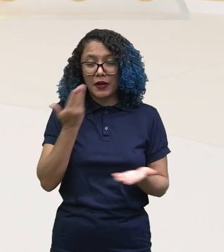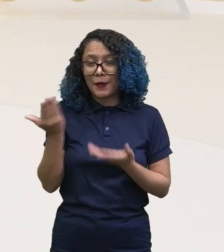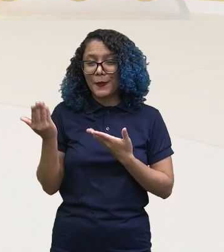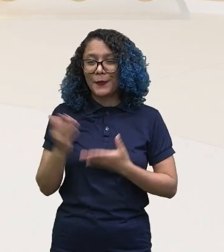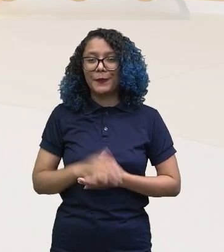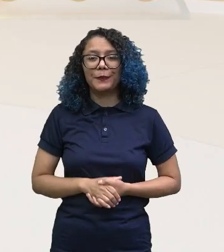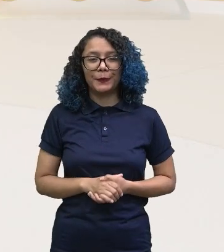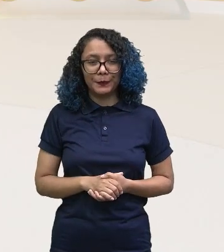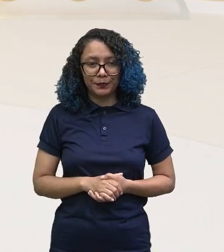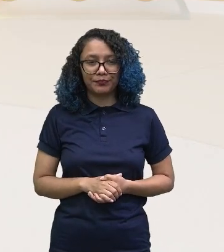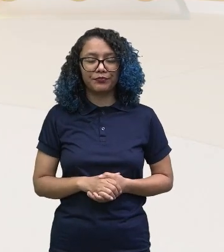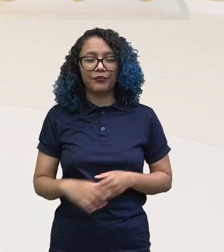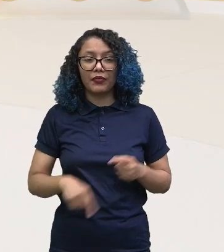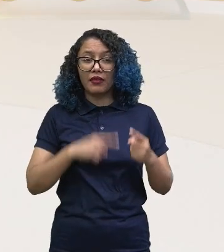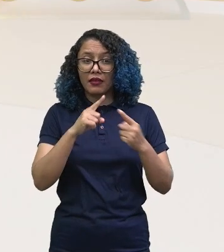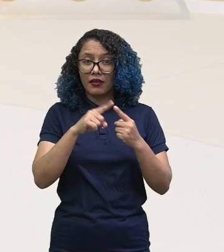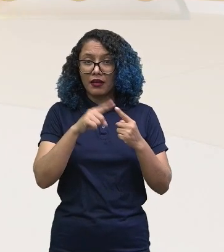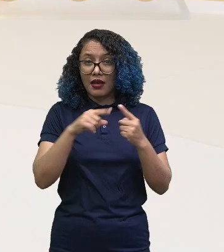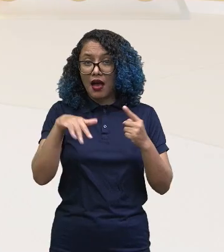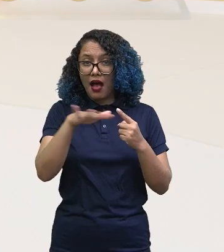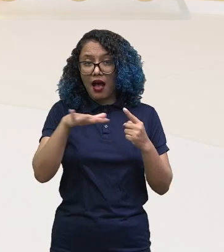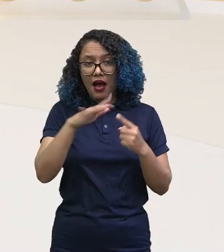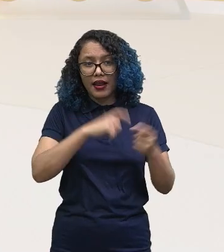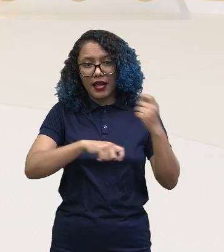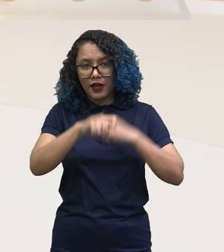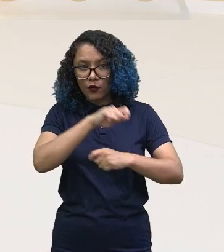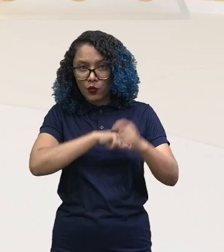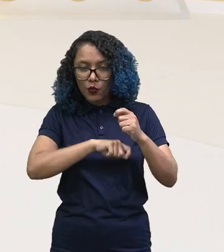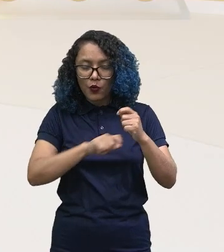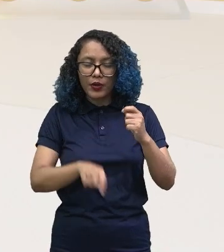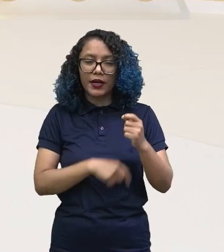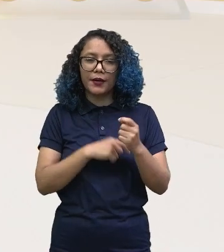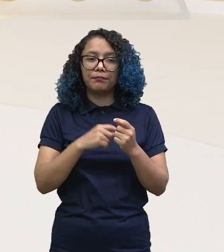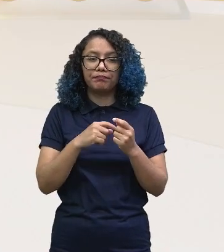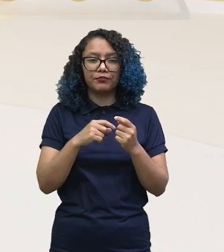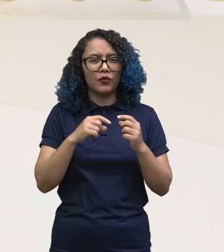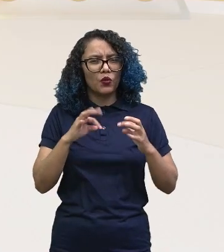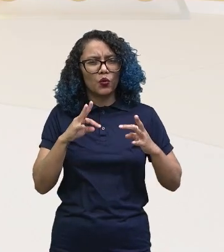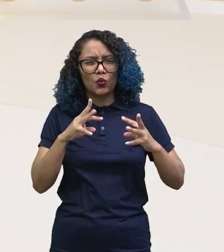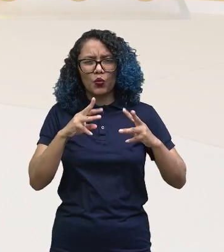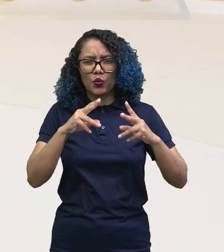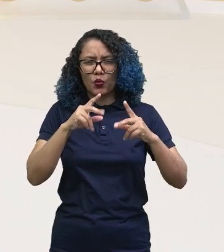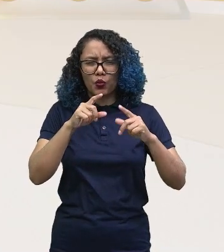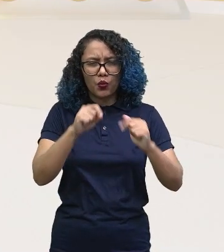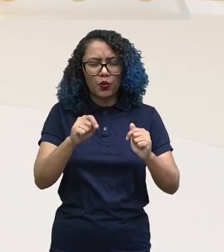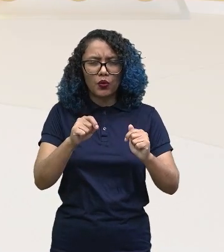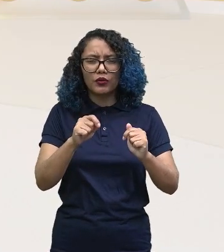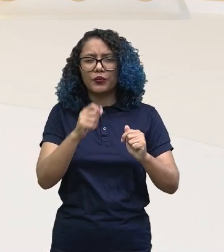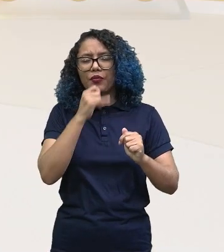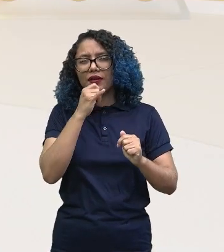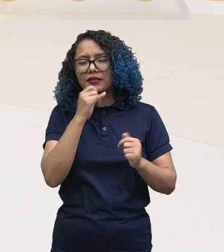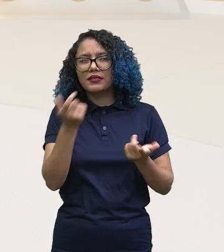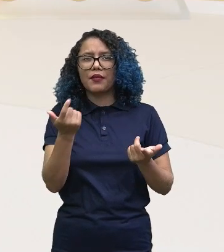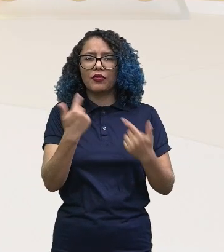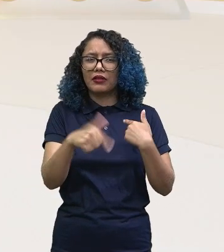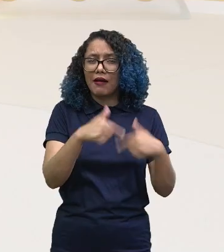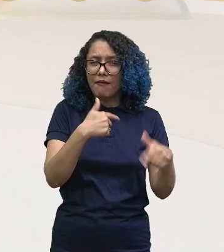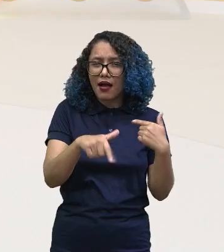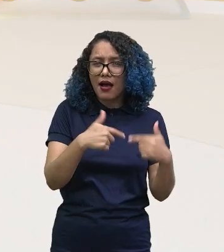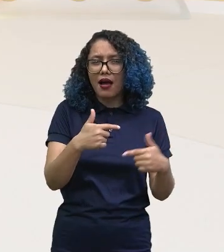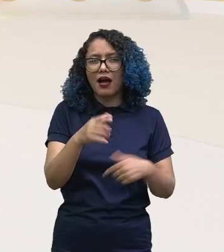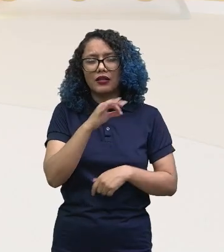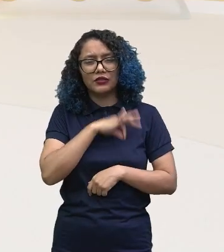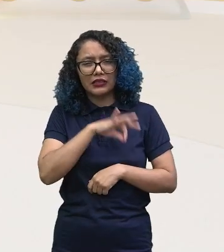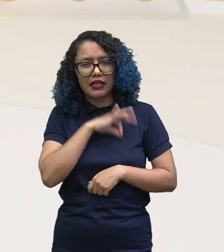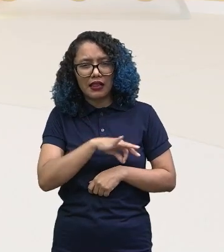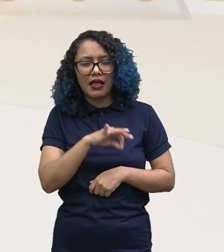olha, tem os aspectos econômicos, Yara, todos aqueles, desde emprego e renda, sabe? Desde